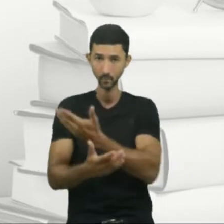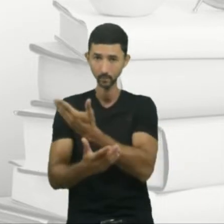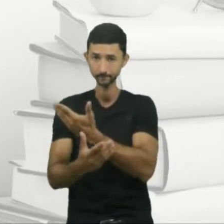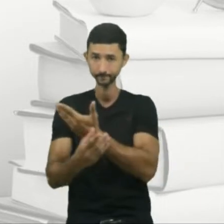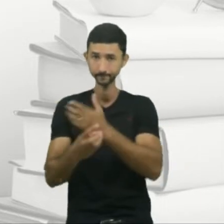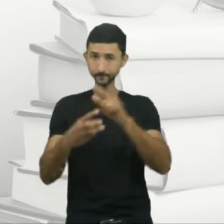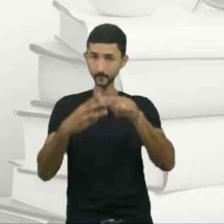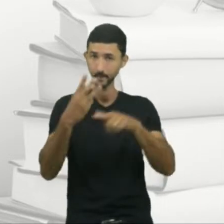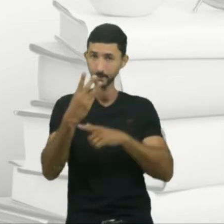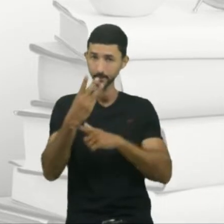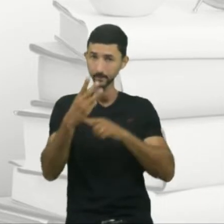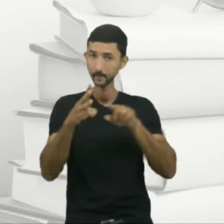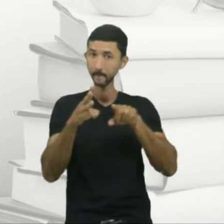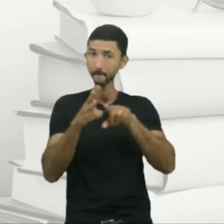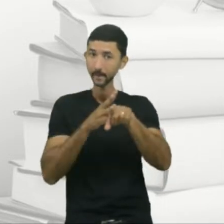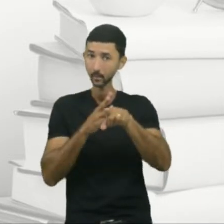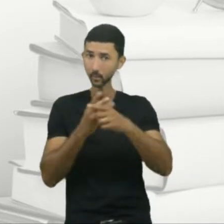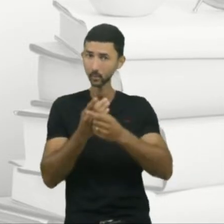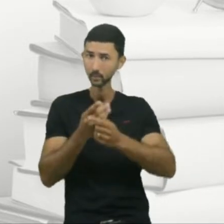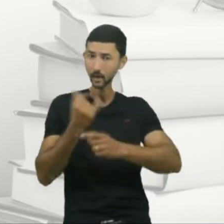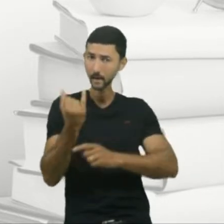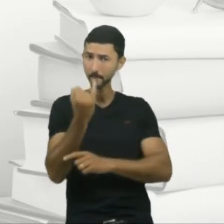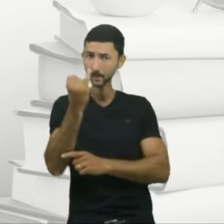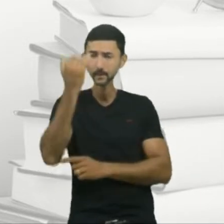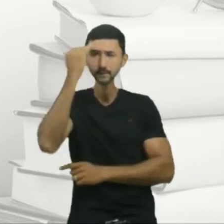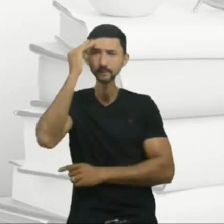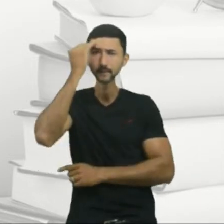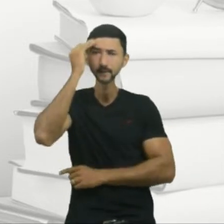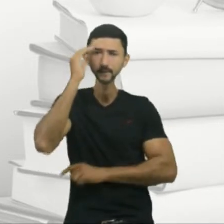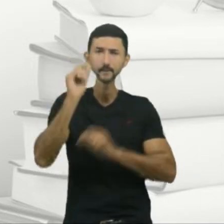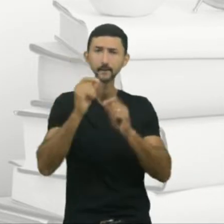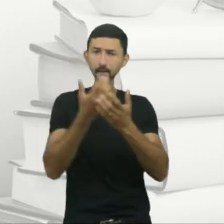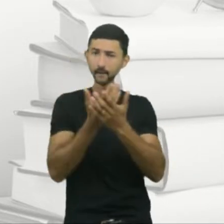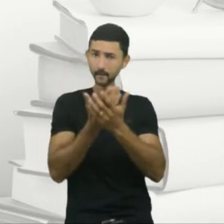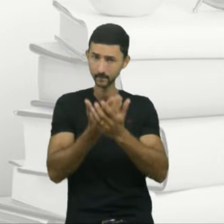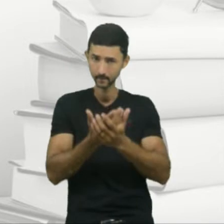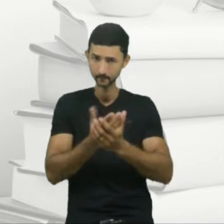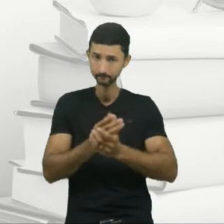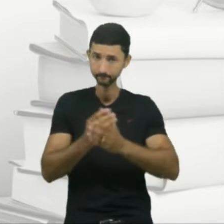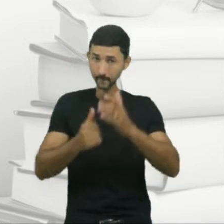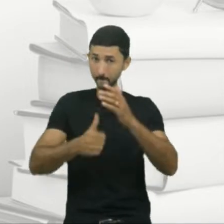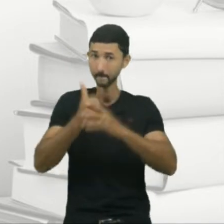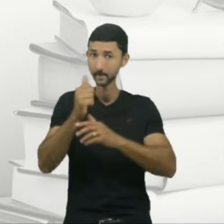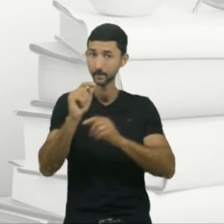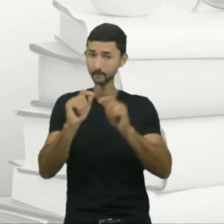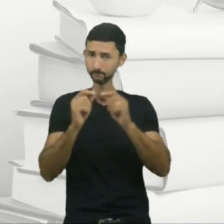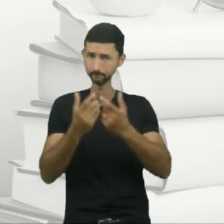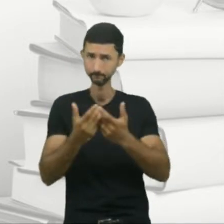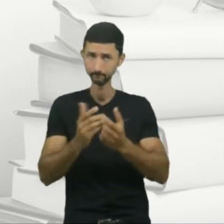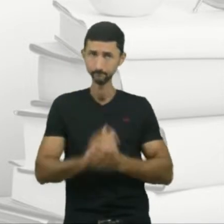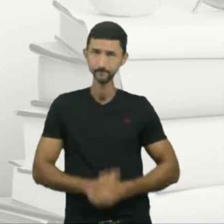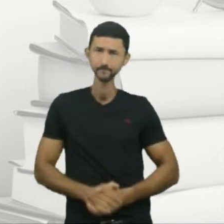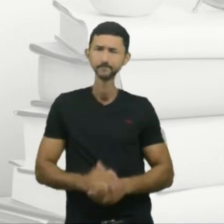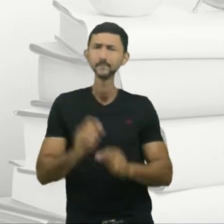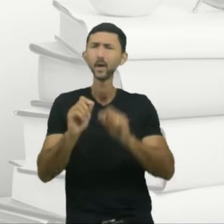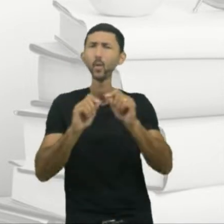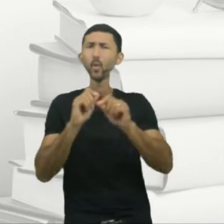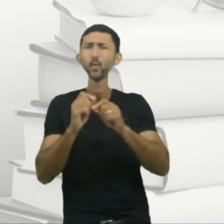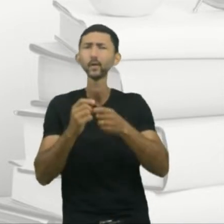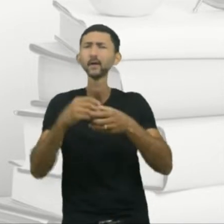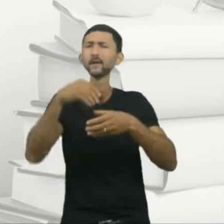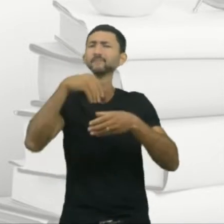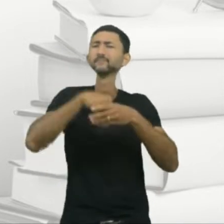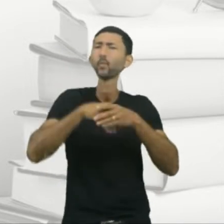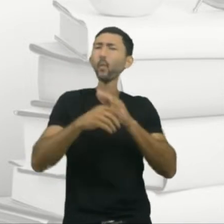perguntas especiais e importantes para a gente refletir nessa aula. A primeira é: o que é